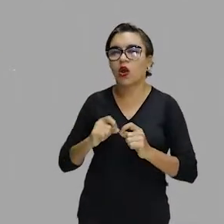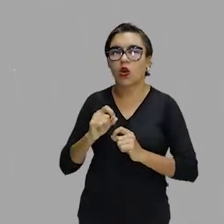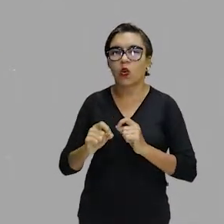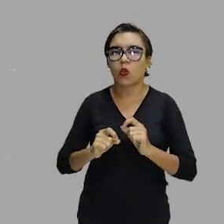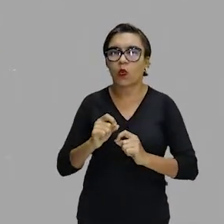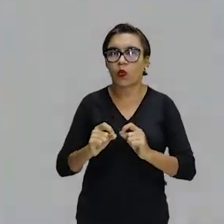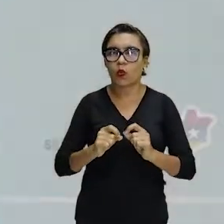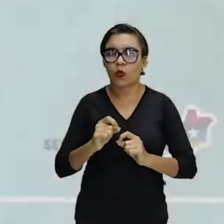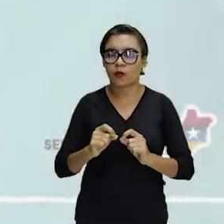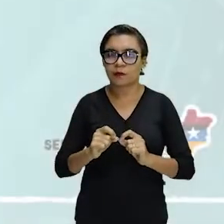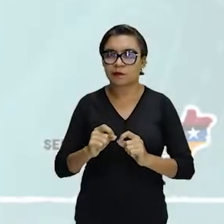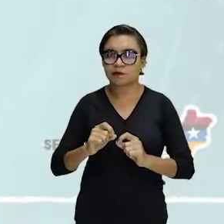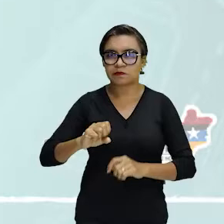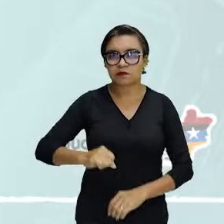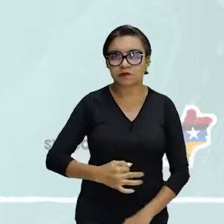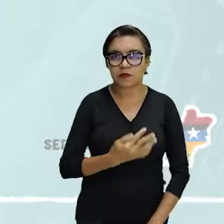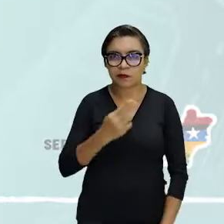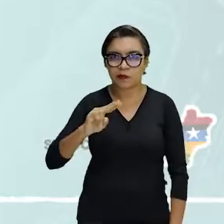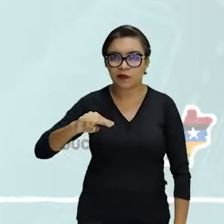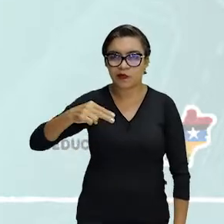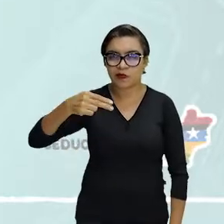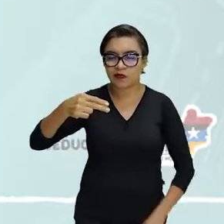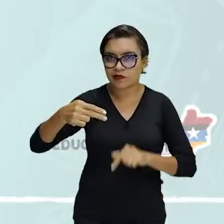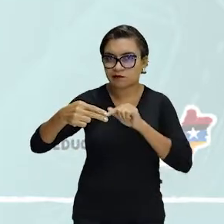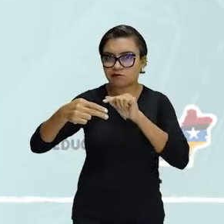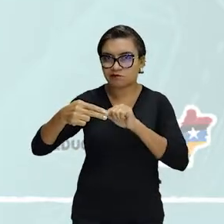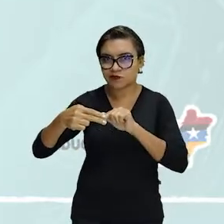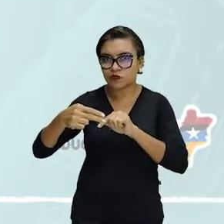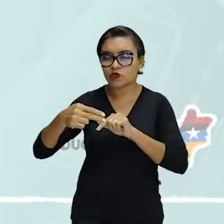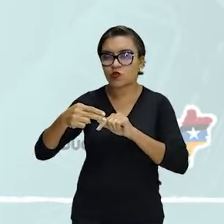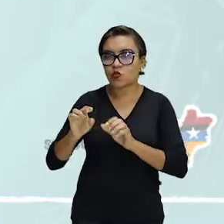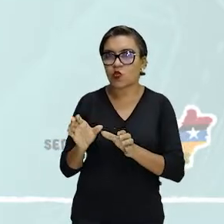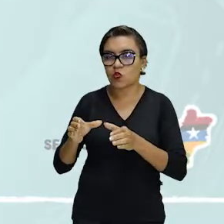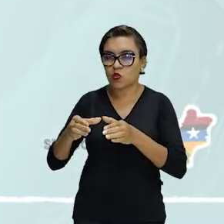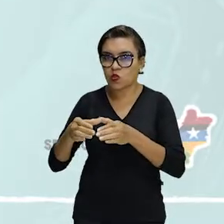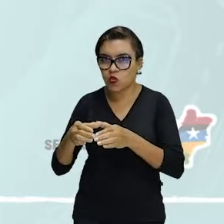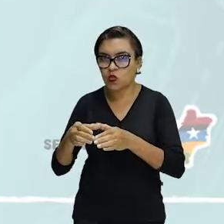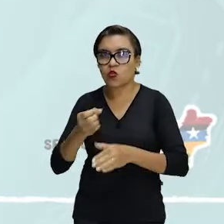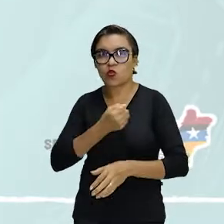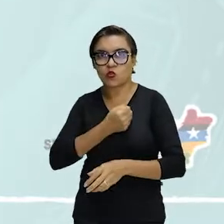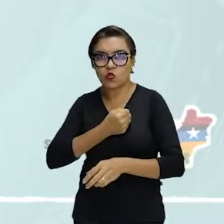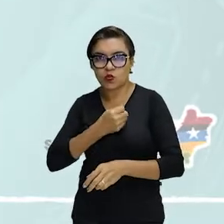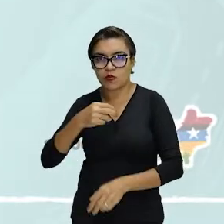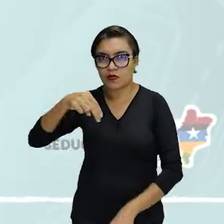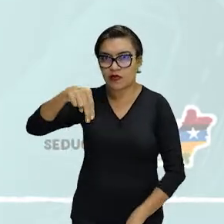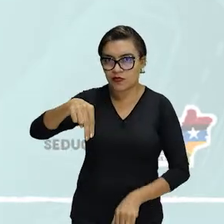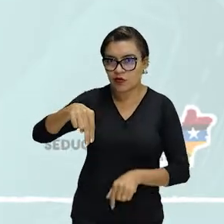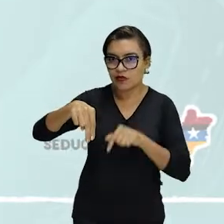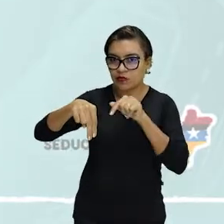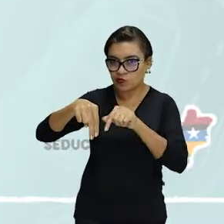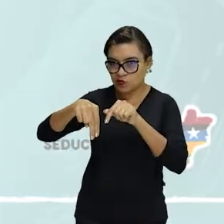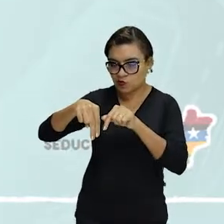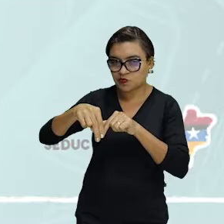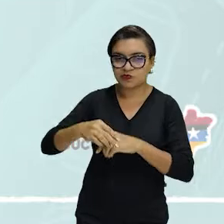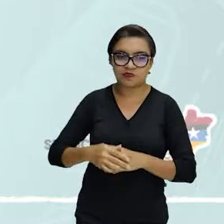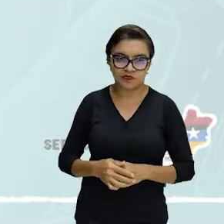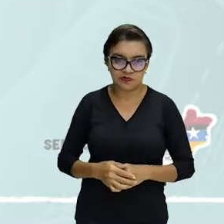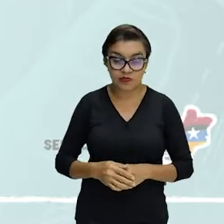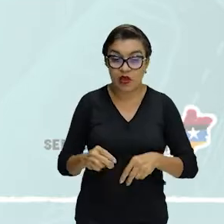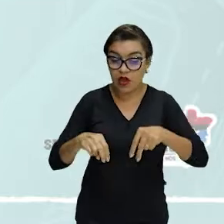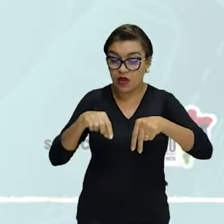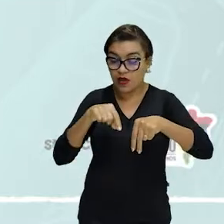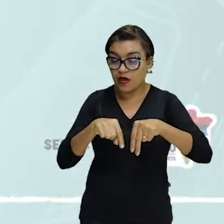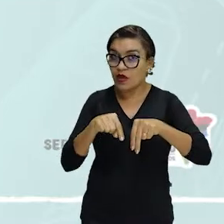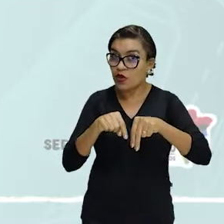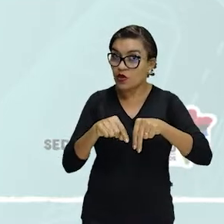com expoente natural. Dados um número real positivo A e um número natural N, com a condição de N ser maior